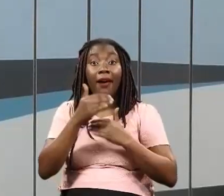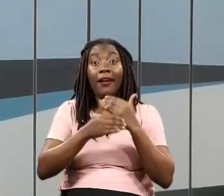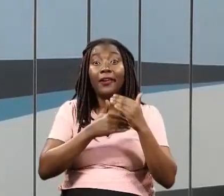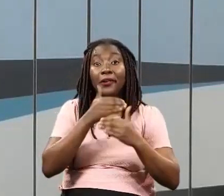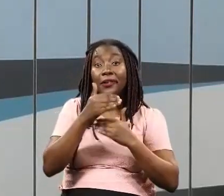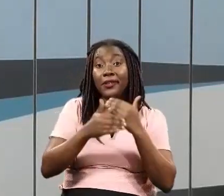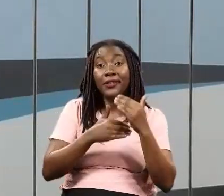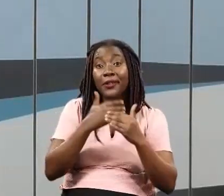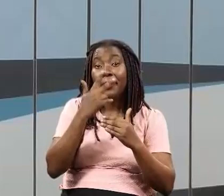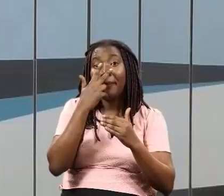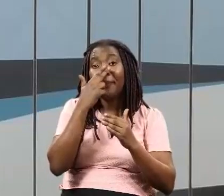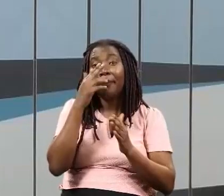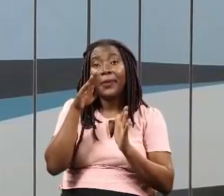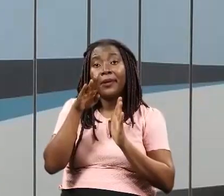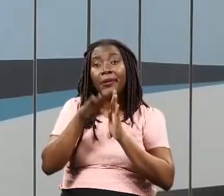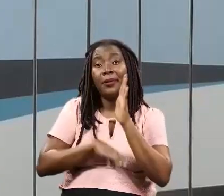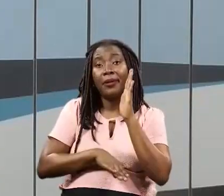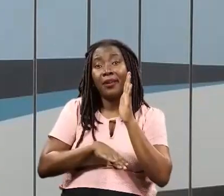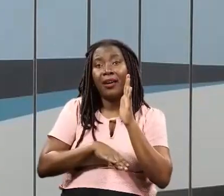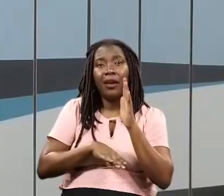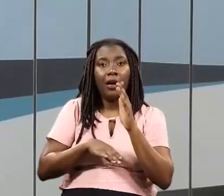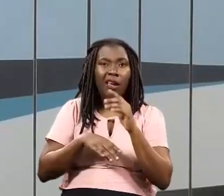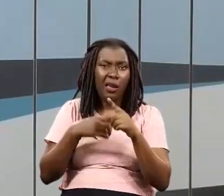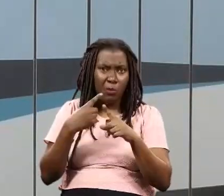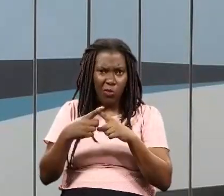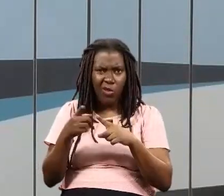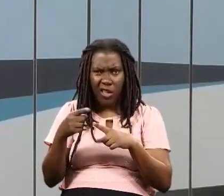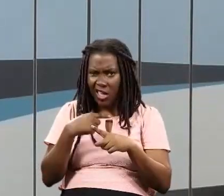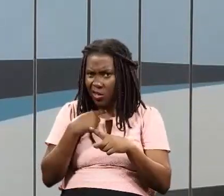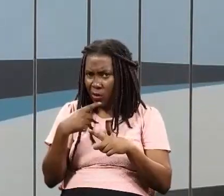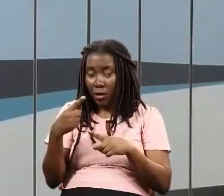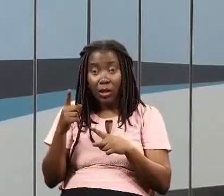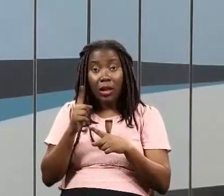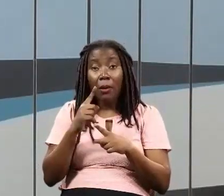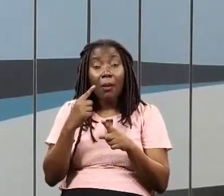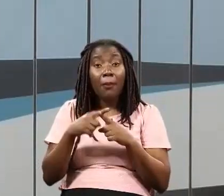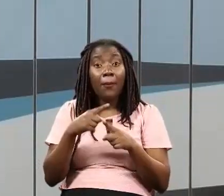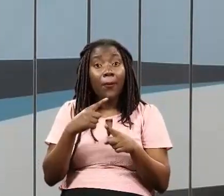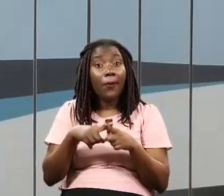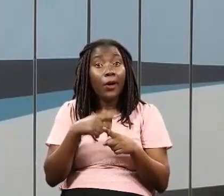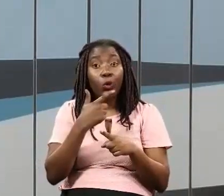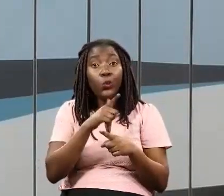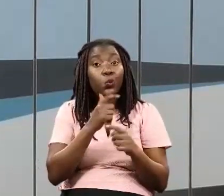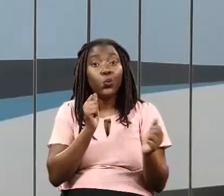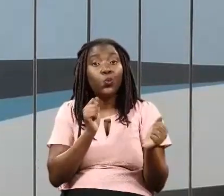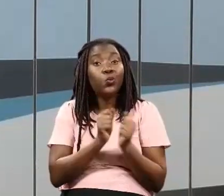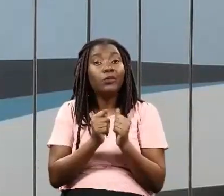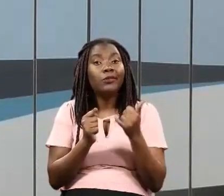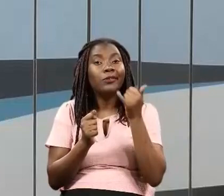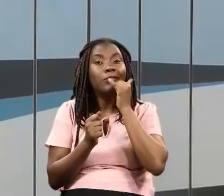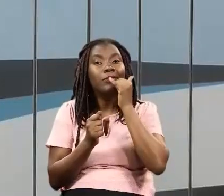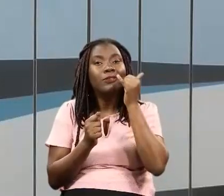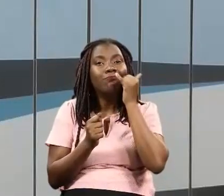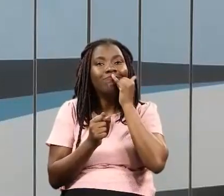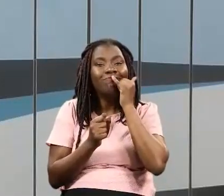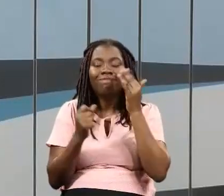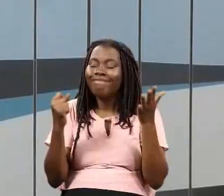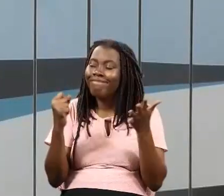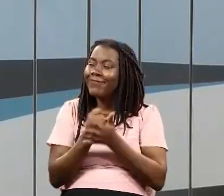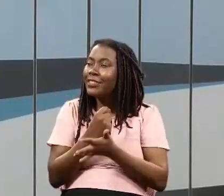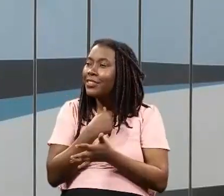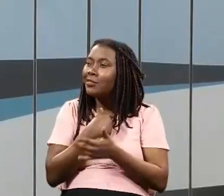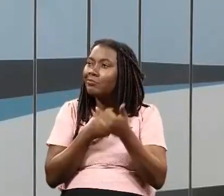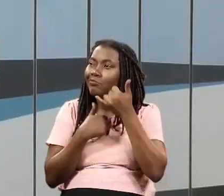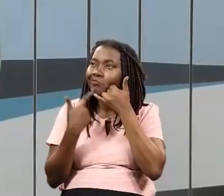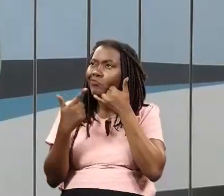aquém. Não porque ela não consiga executar a tarefa, mas só pelo fato de ela não estar com o celular. Nossa, eu não estou com o meu celular. Nossa, mas o que